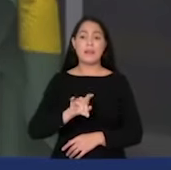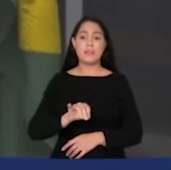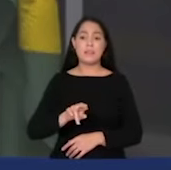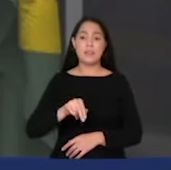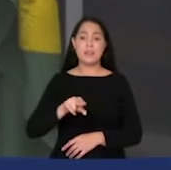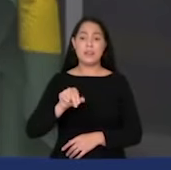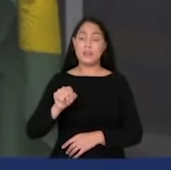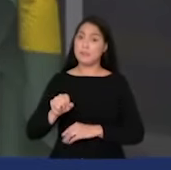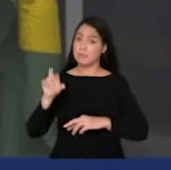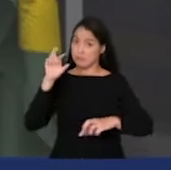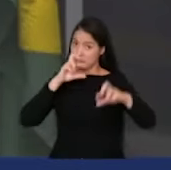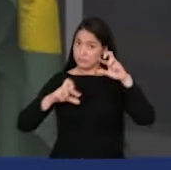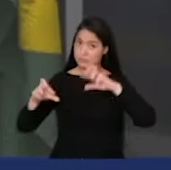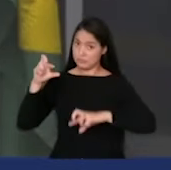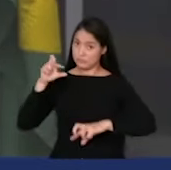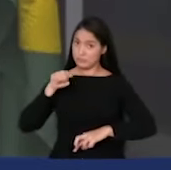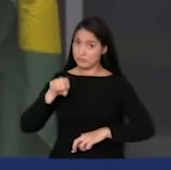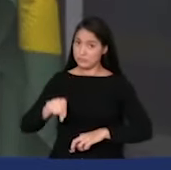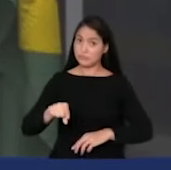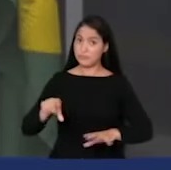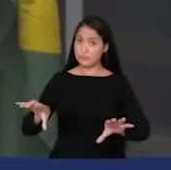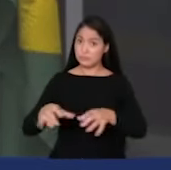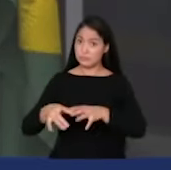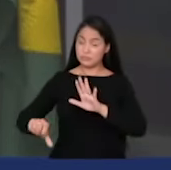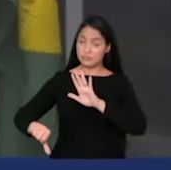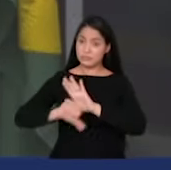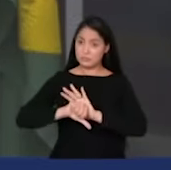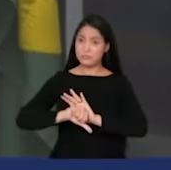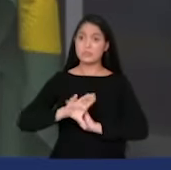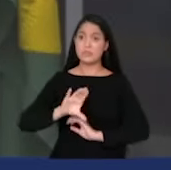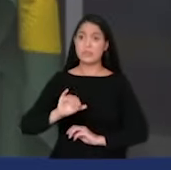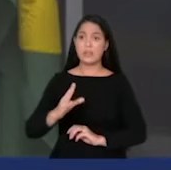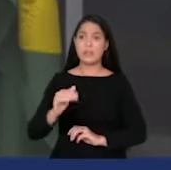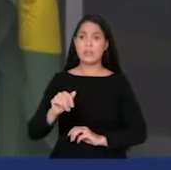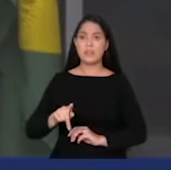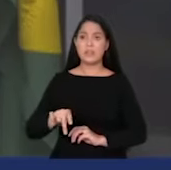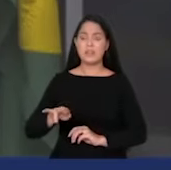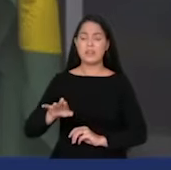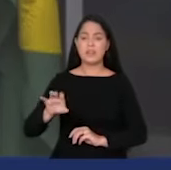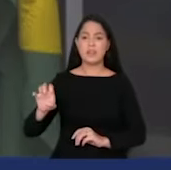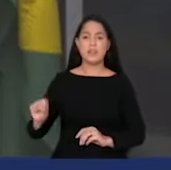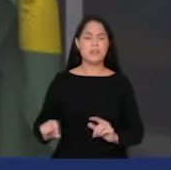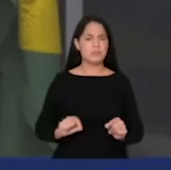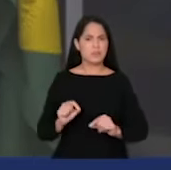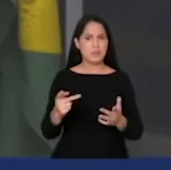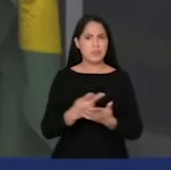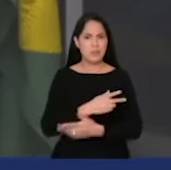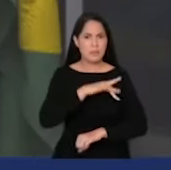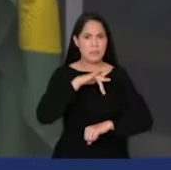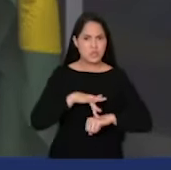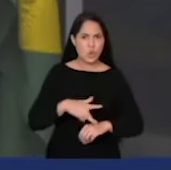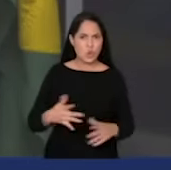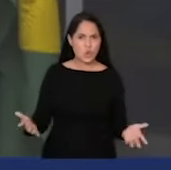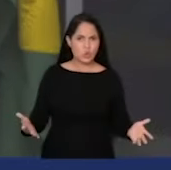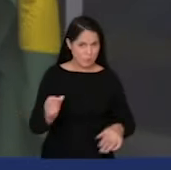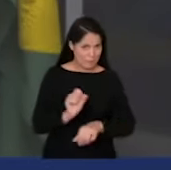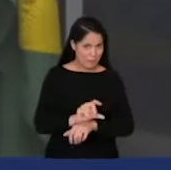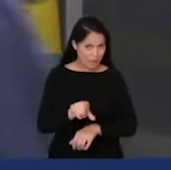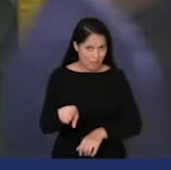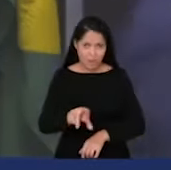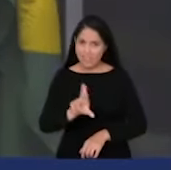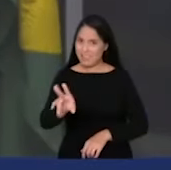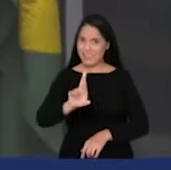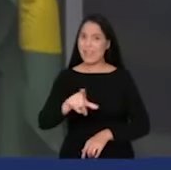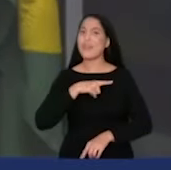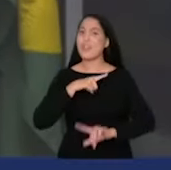polícia como integrante da máfia de caça-níqueis do Rio de Janeiro. Mas o absurdo não para por aí, não. O deputado federal